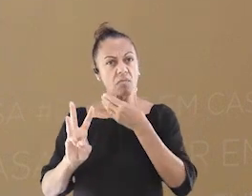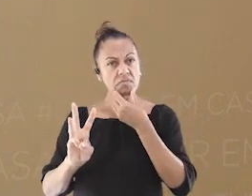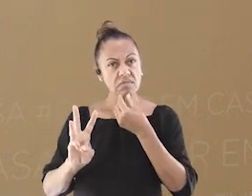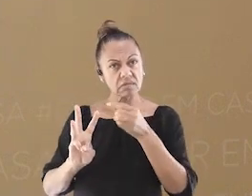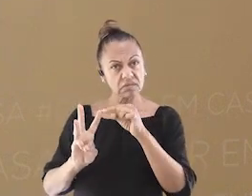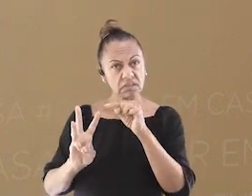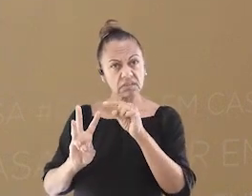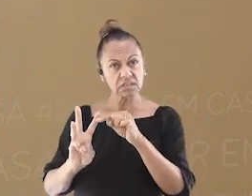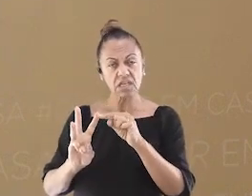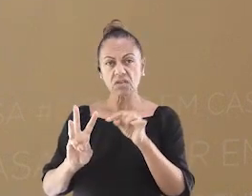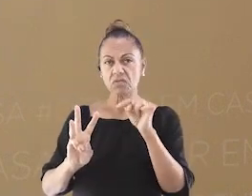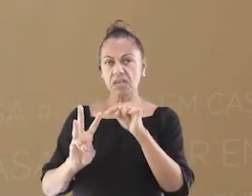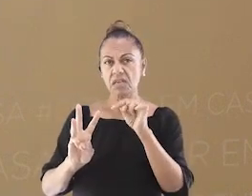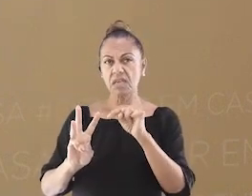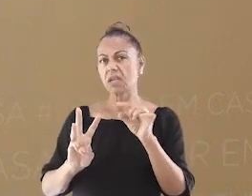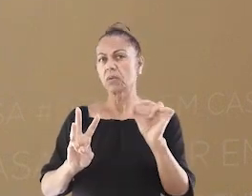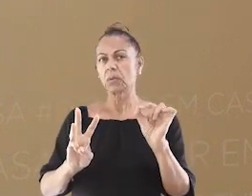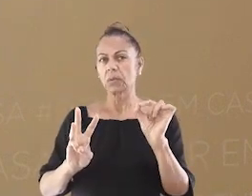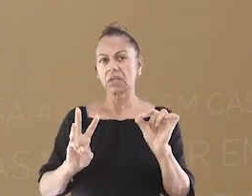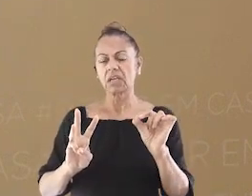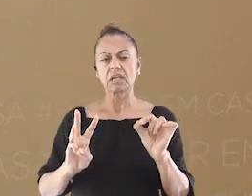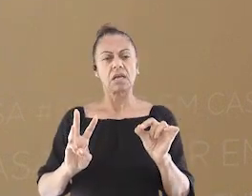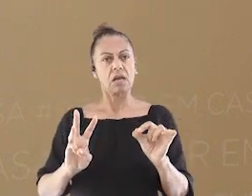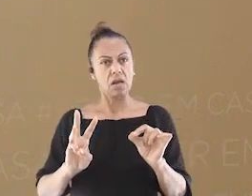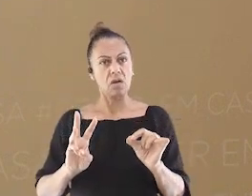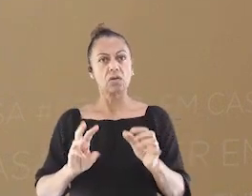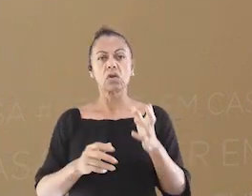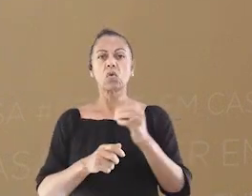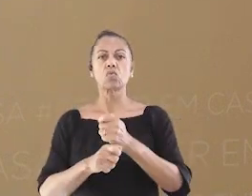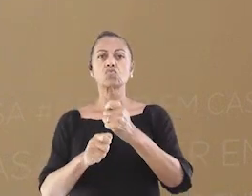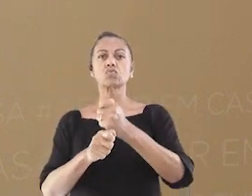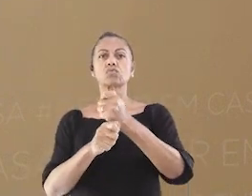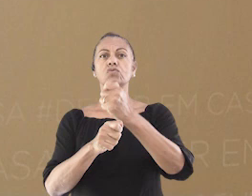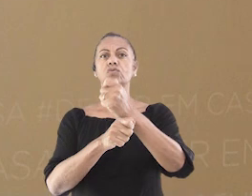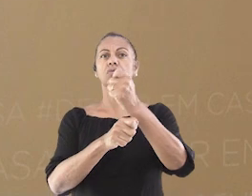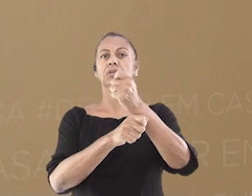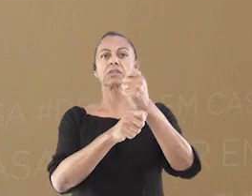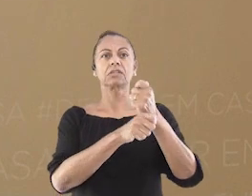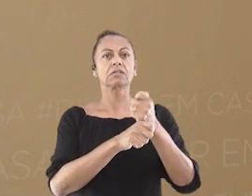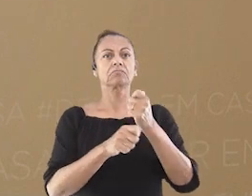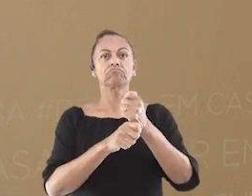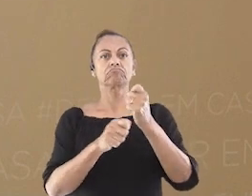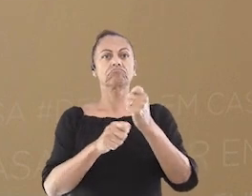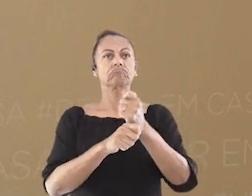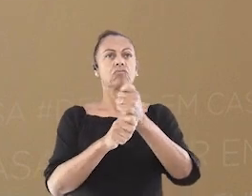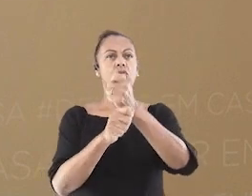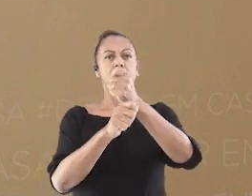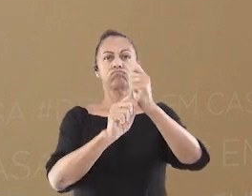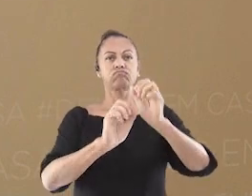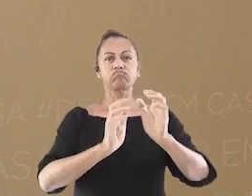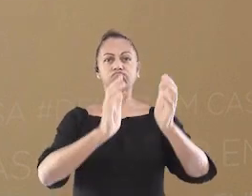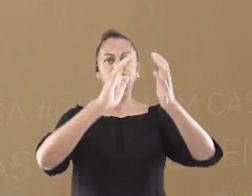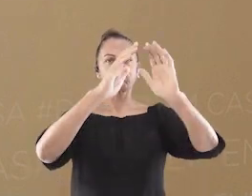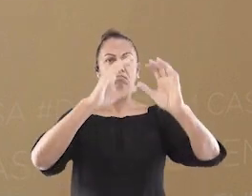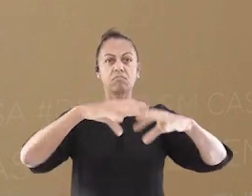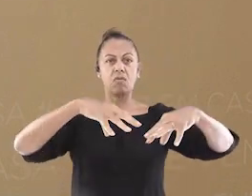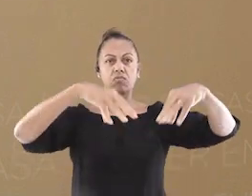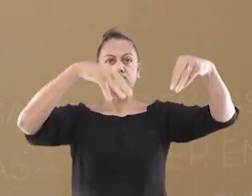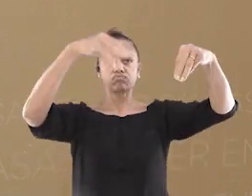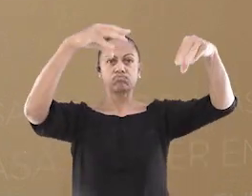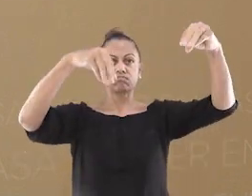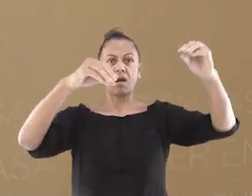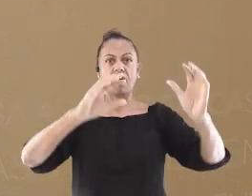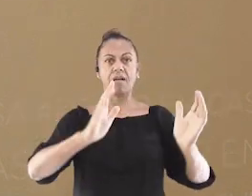estava construindo uma catedral. 3 pontos de vista diferentes sobre a mesma